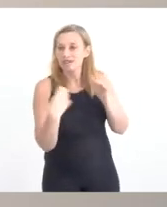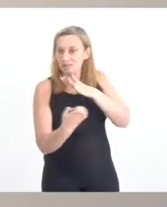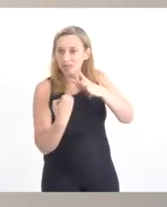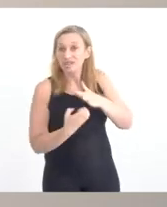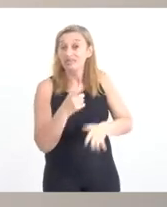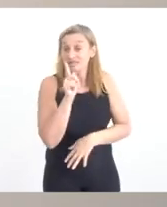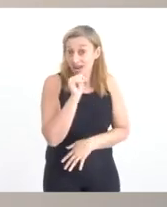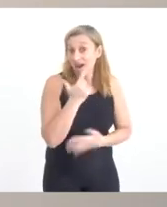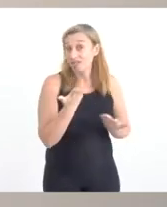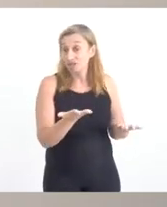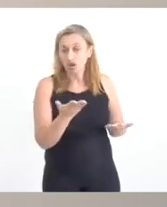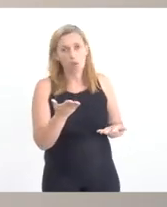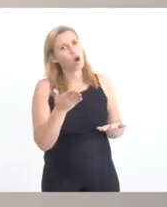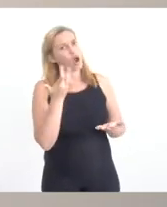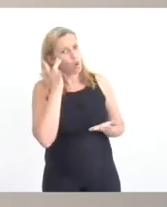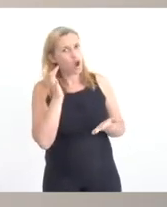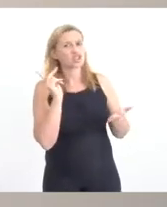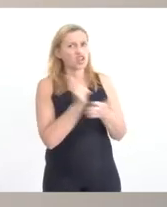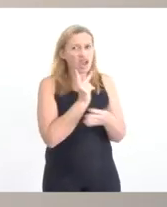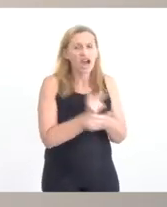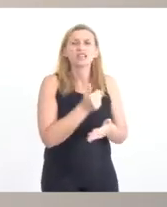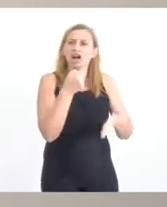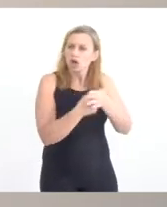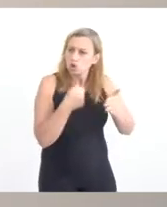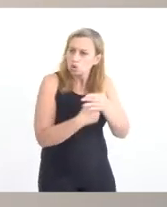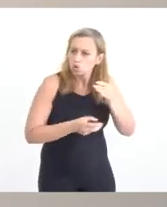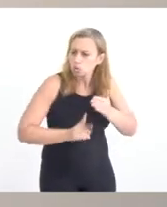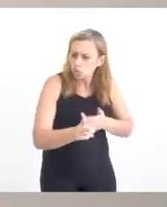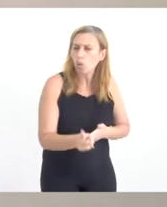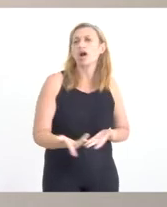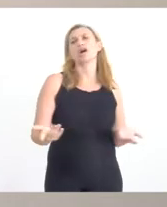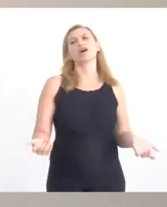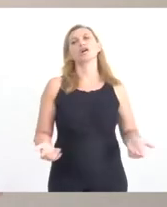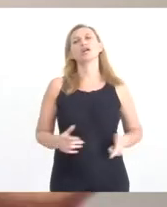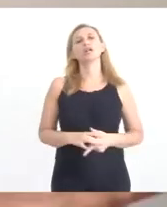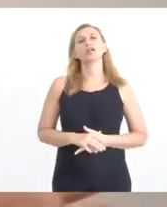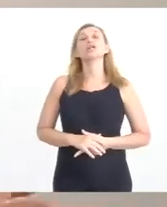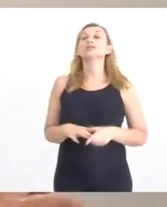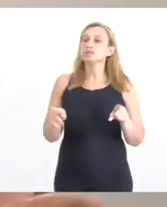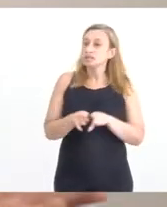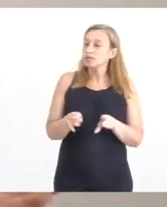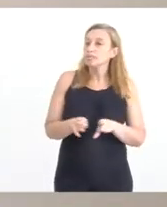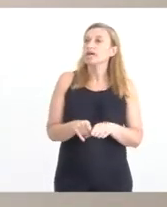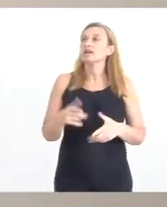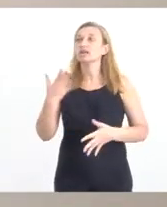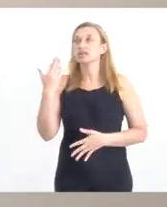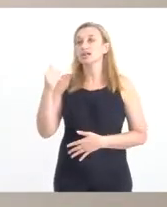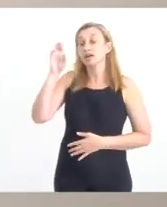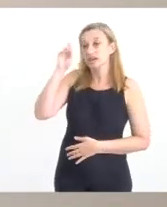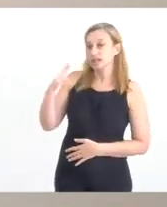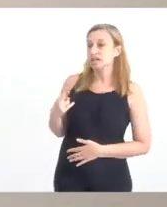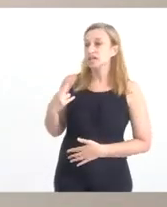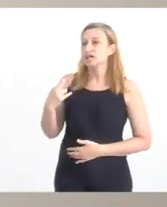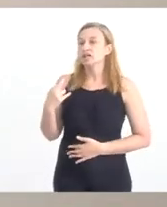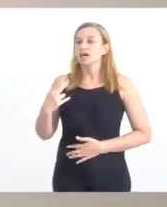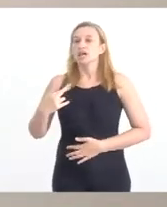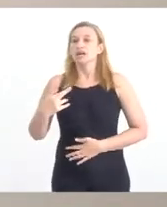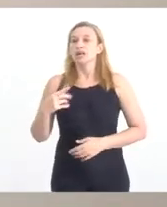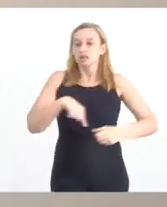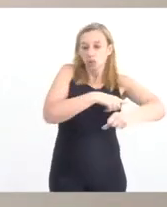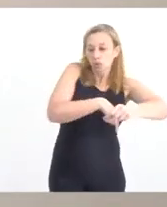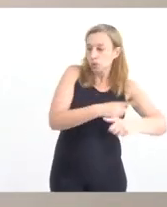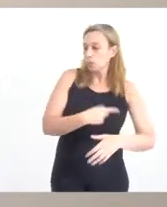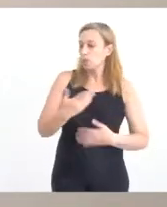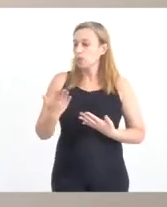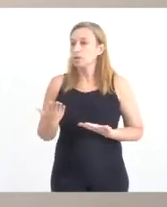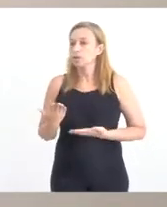deve ser privatizada eu acho que essa luta tem que continuar também não sei como mas tem que continuar e também quem sabe nada essas coisinhas comentários viram